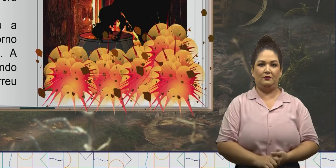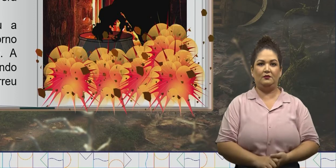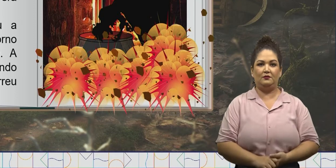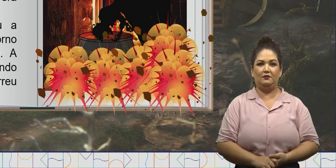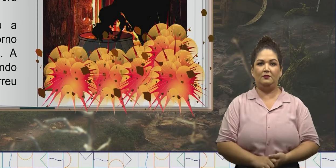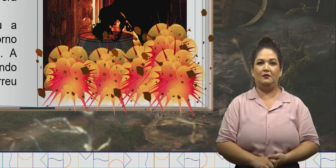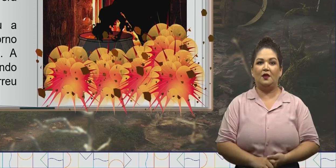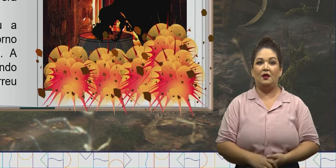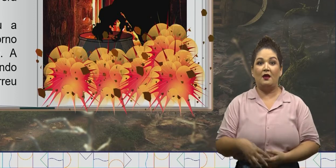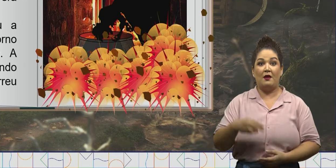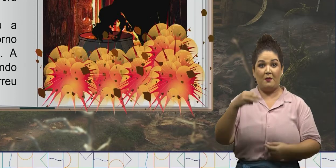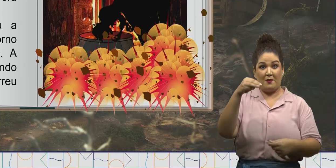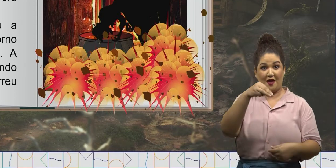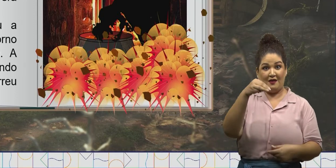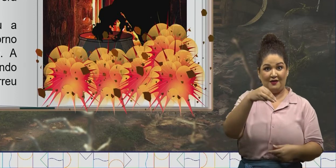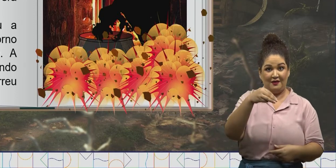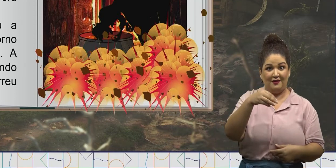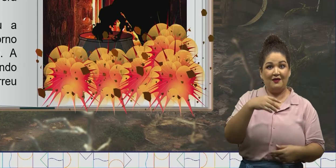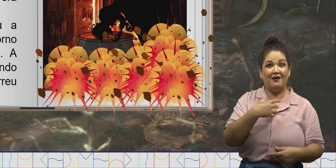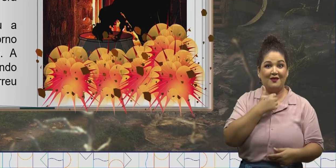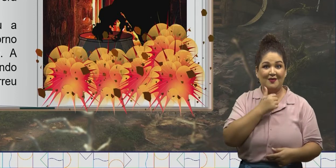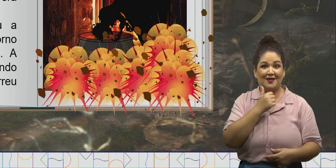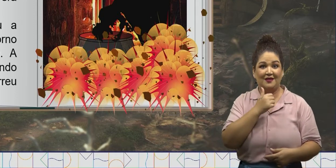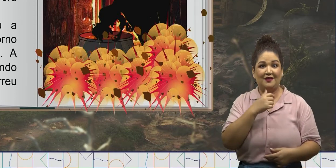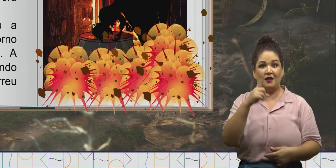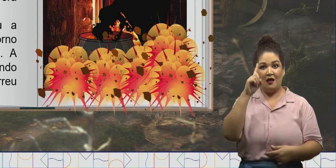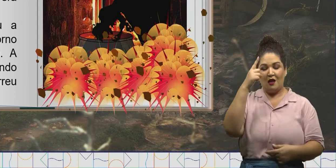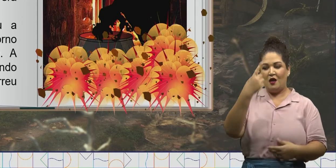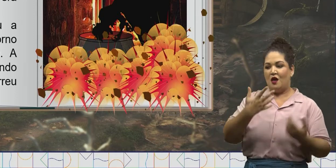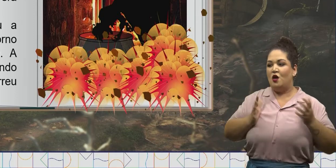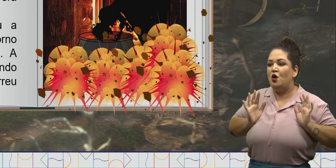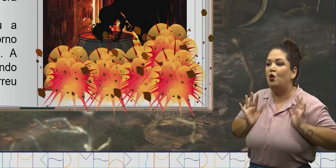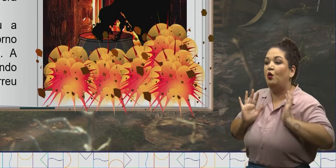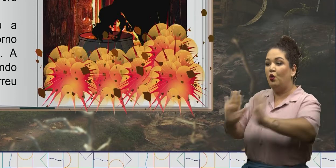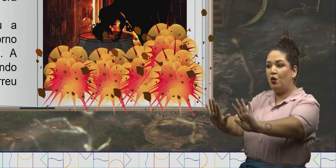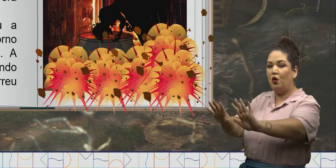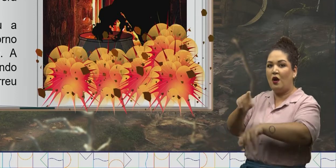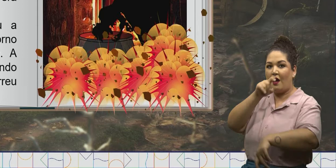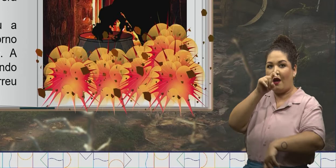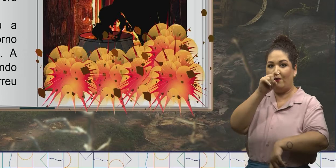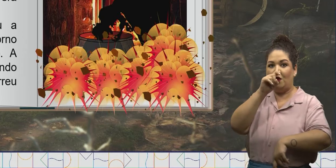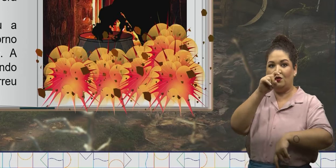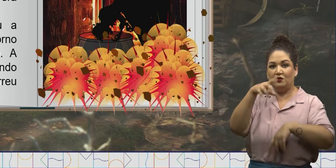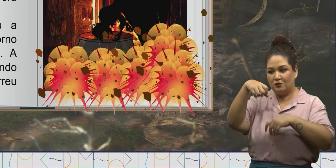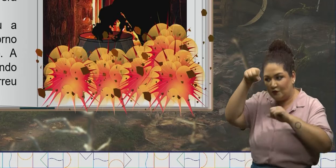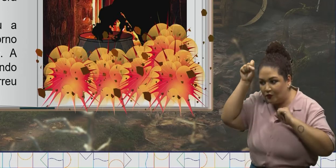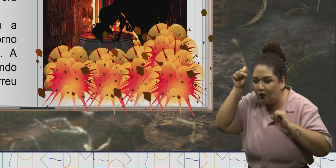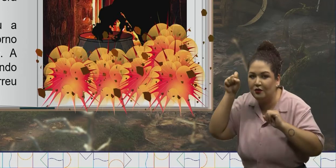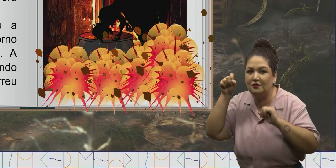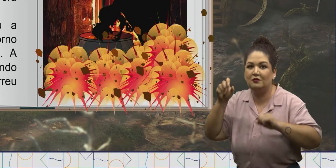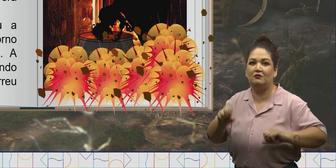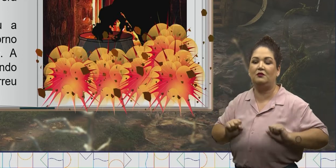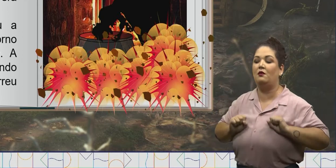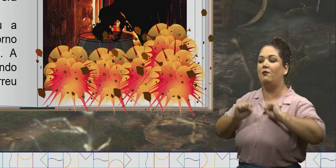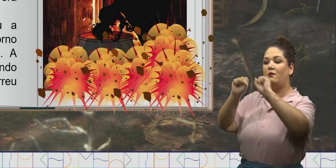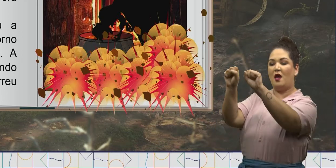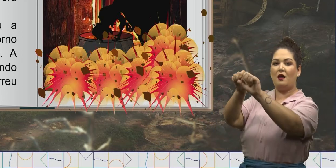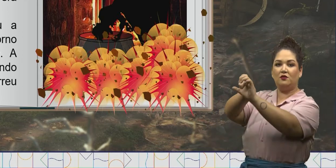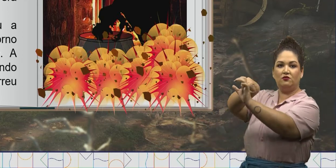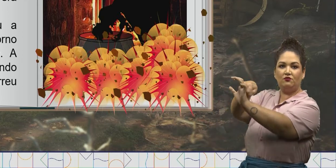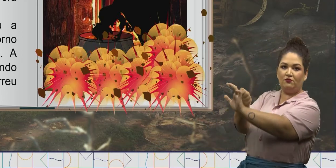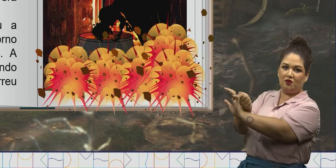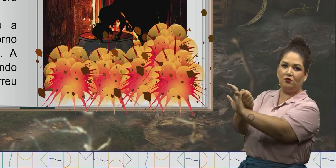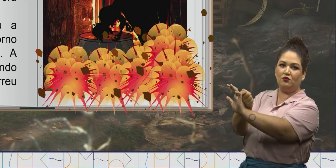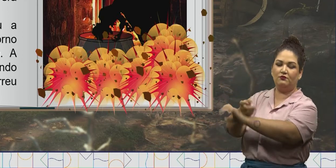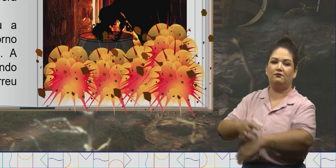era para fazer. A menina empurrou a bruxa para dentro do forno e a